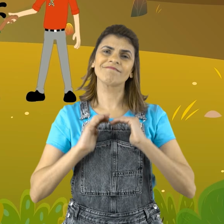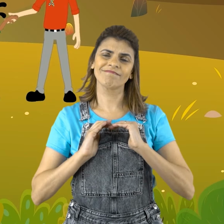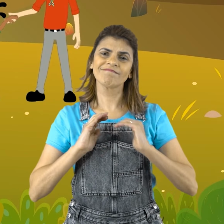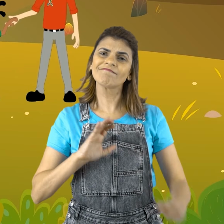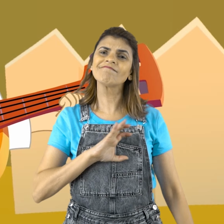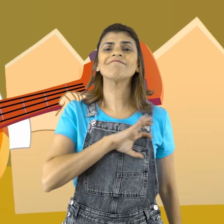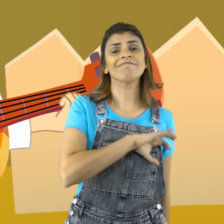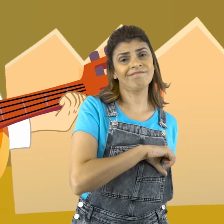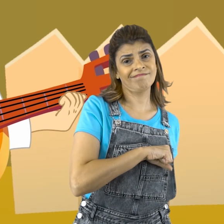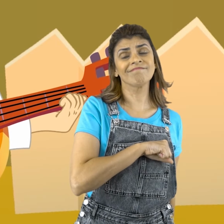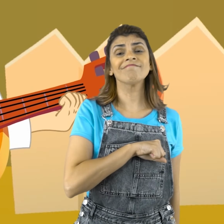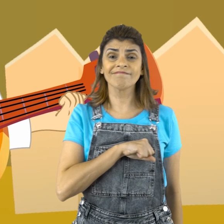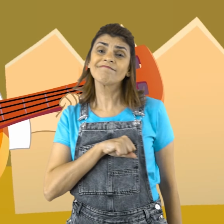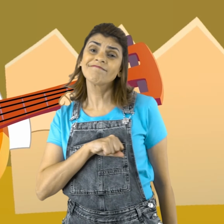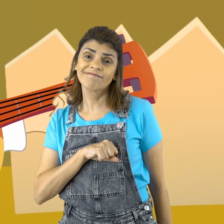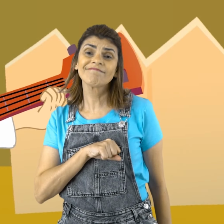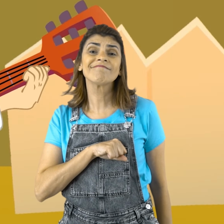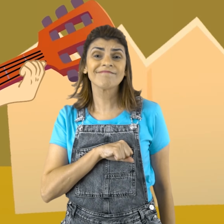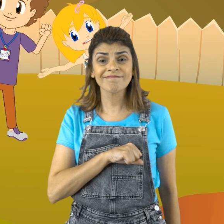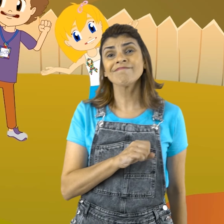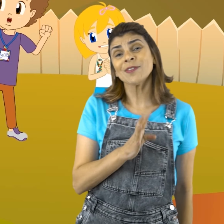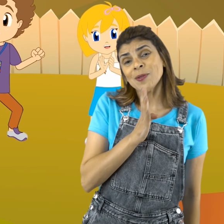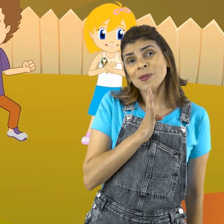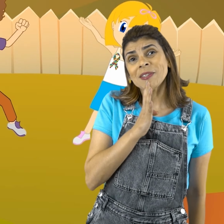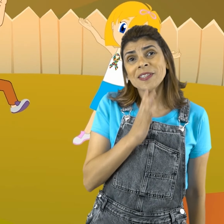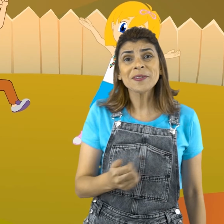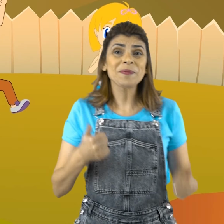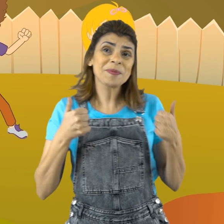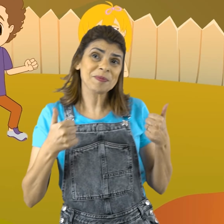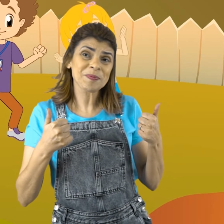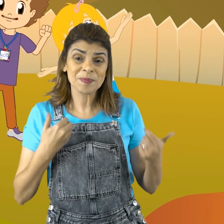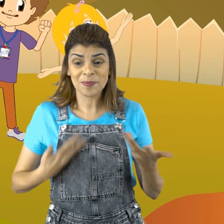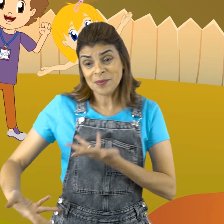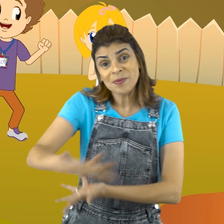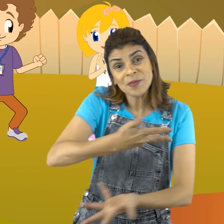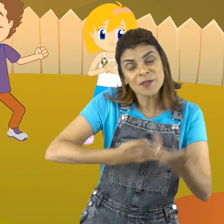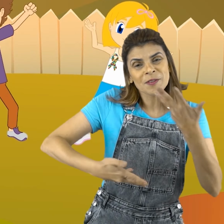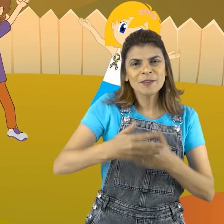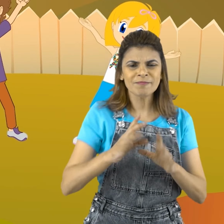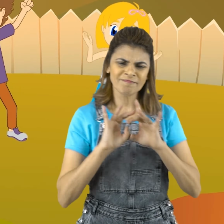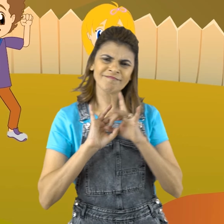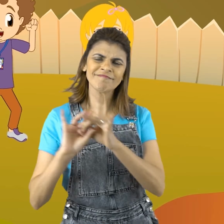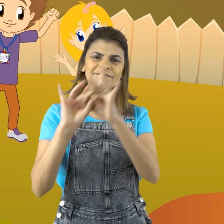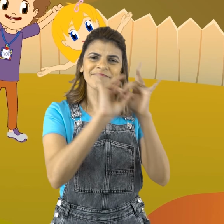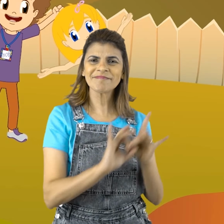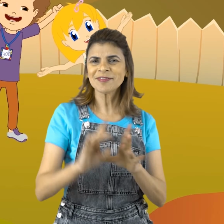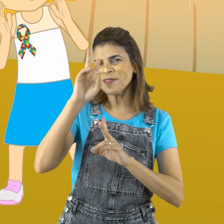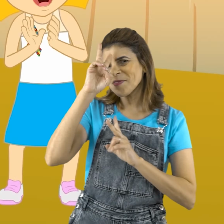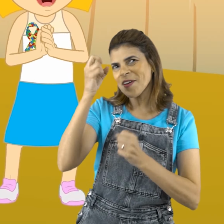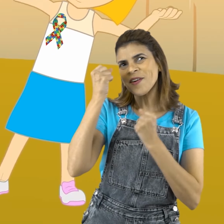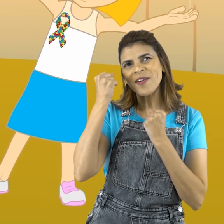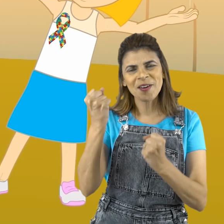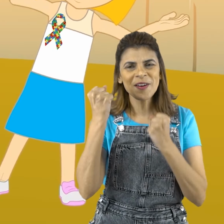Todos precisam nos conhecer direito. Juntos somos mais fortes. Somos